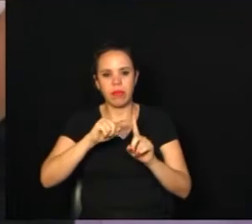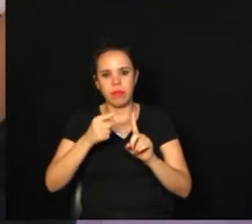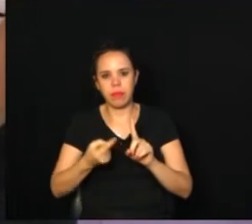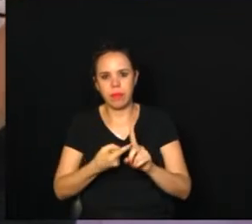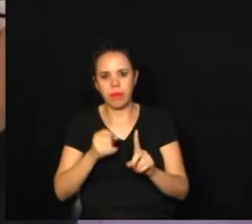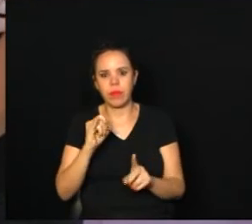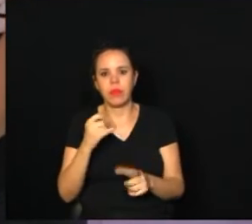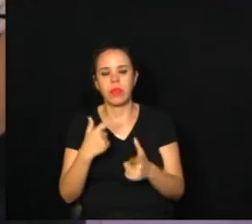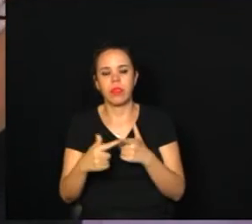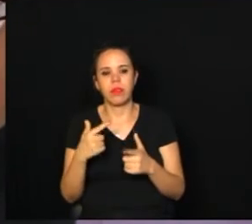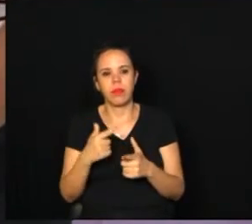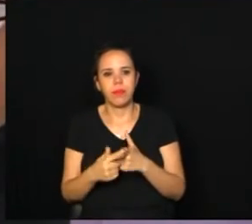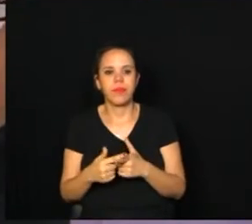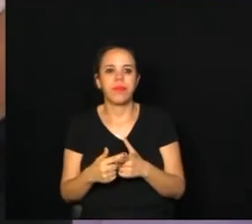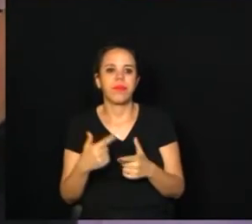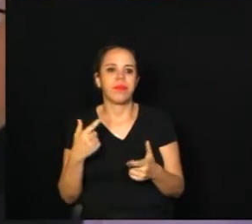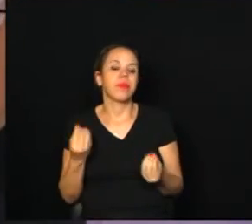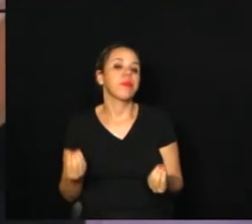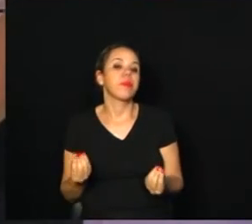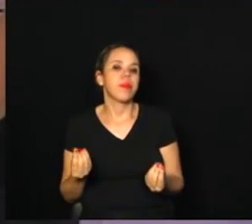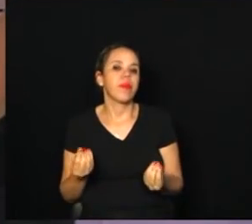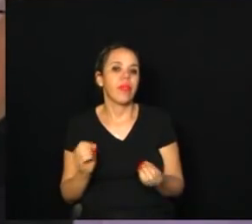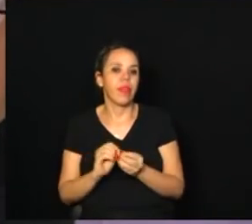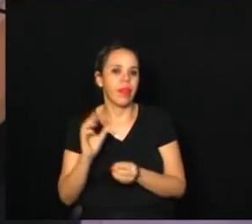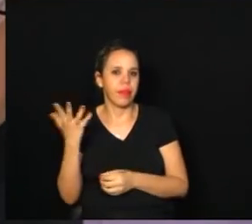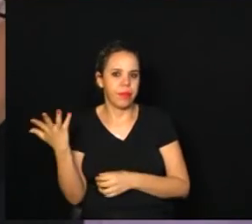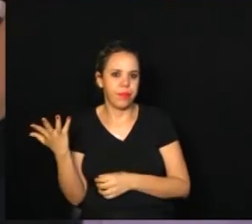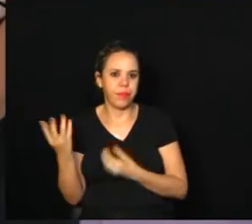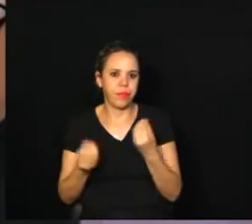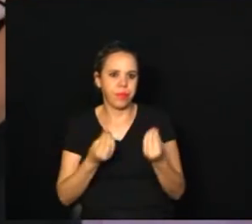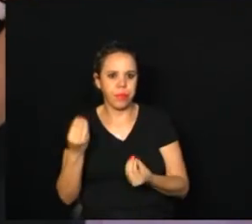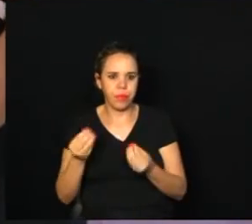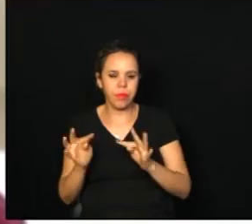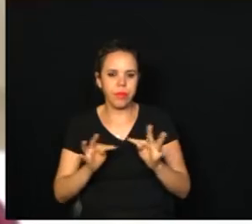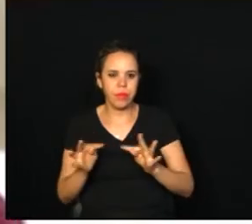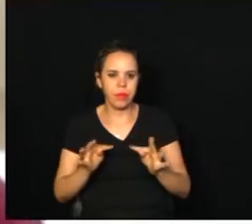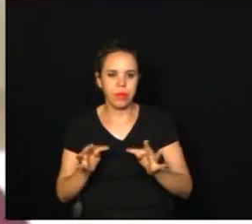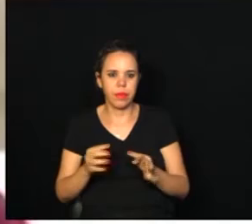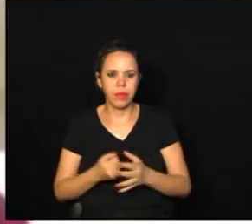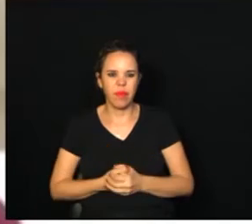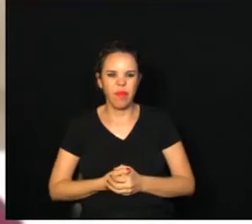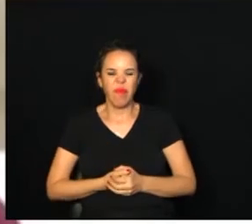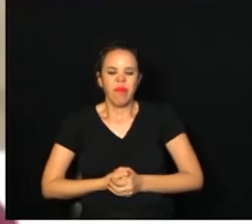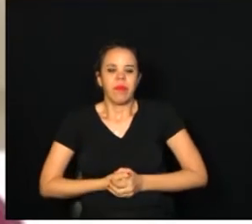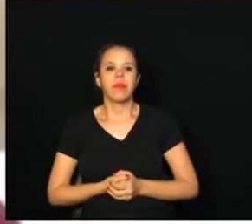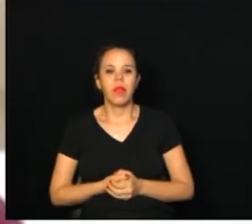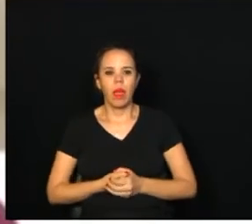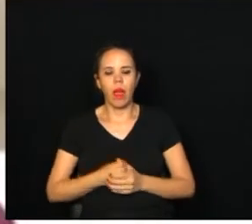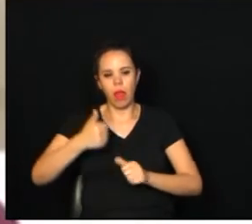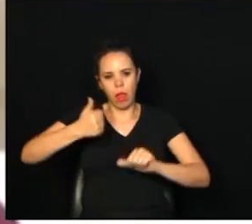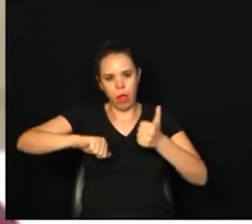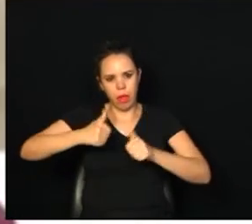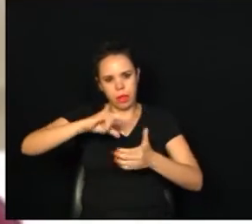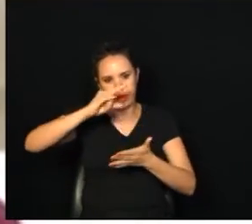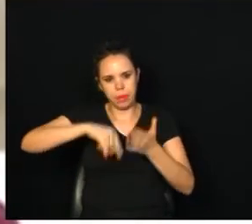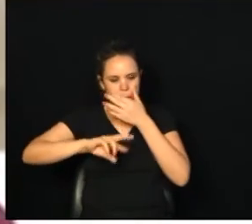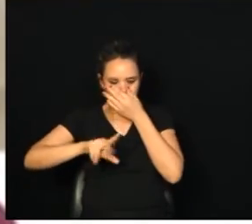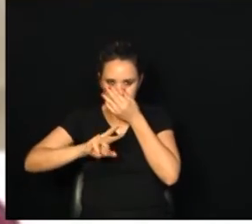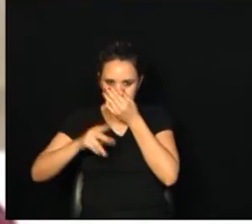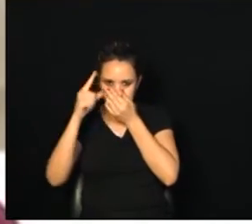trombose? Exatamente, Viviane. Então, as gestantes têm um aumento do risco de trombose de 5 a 10